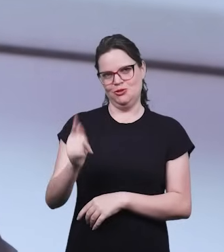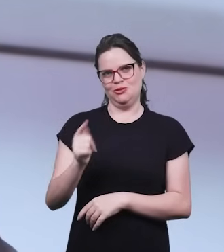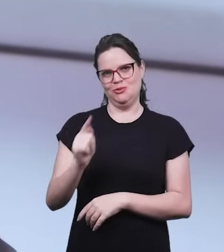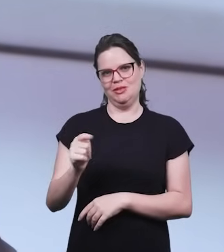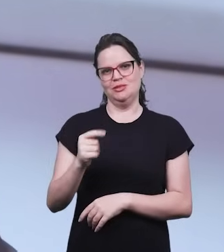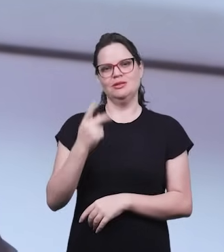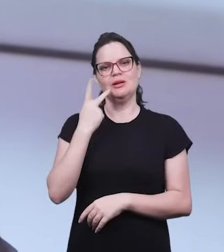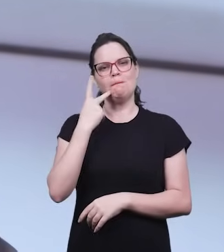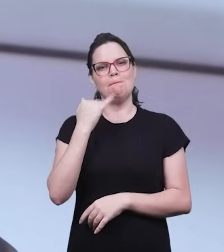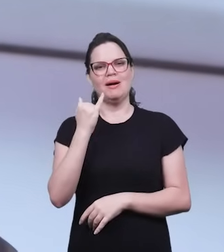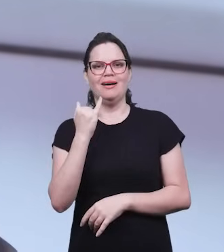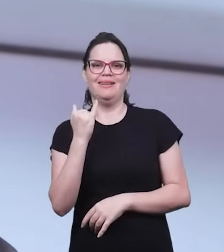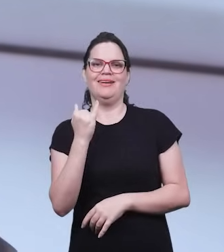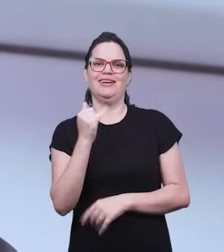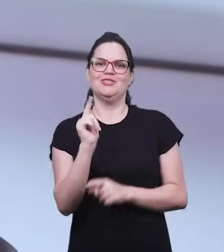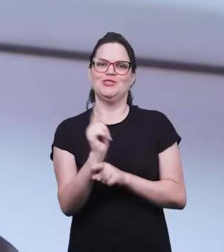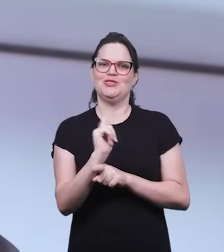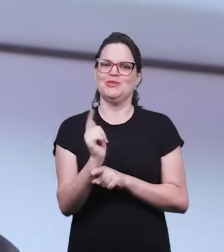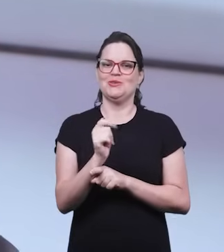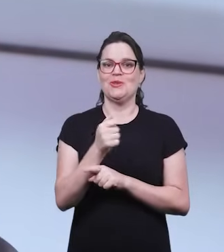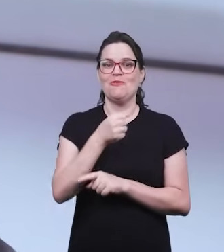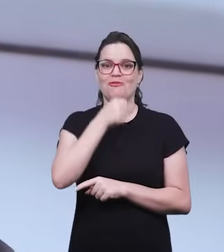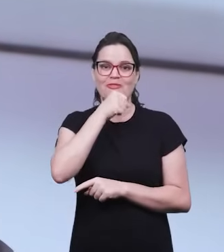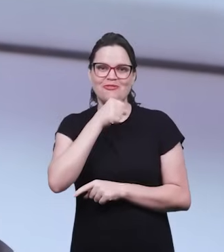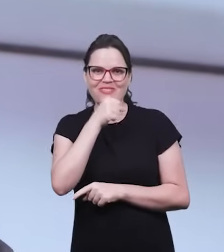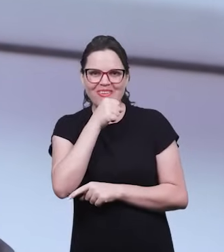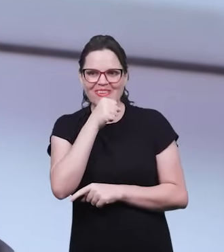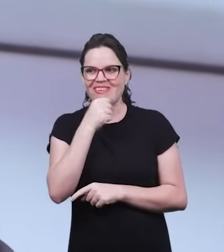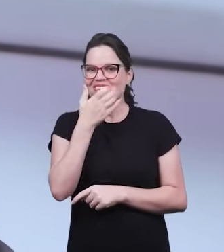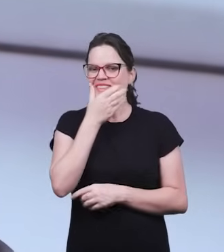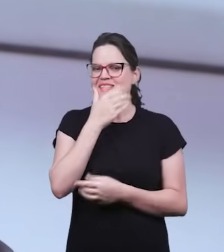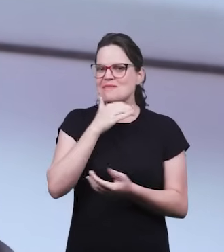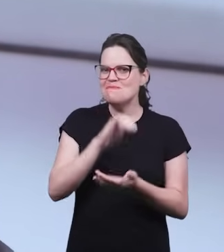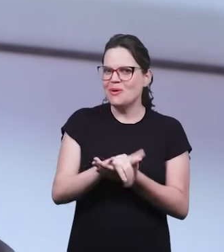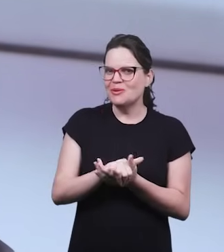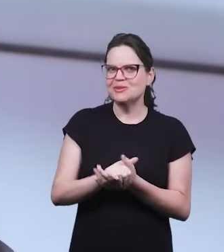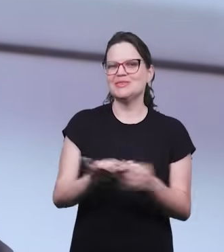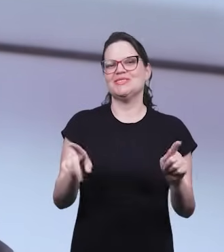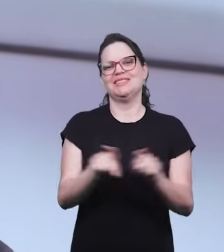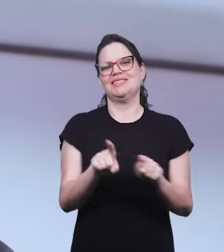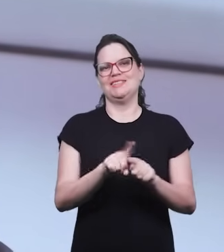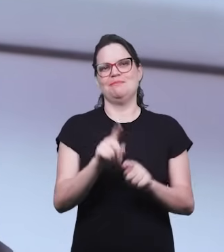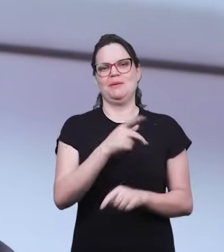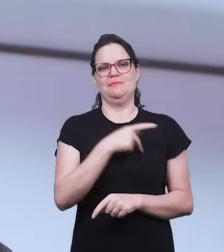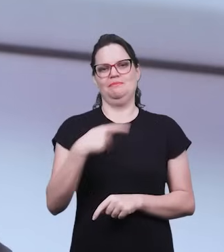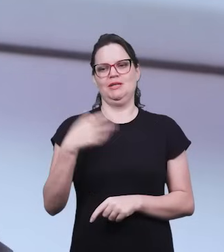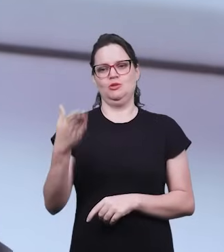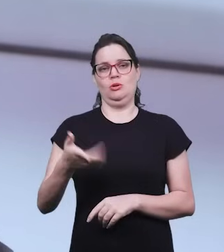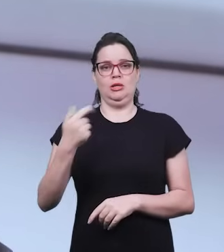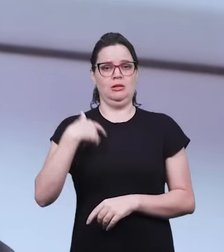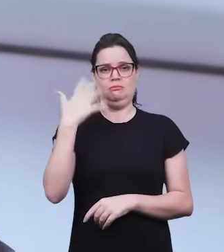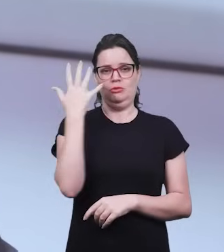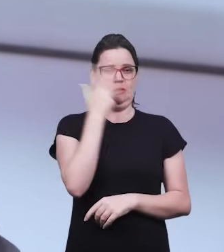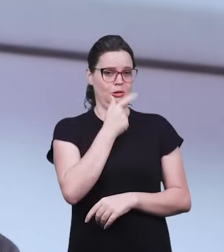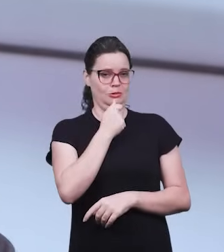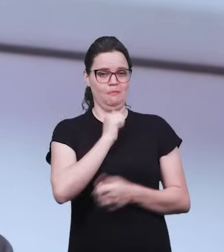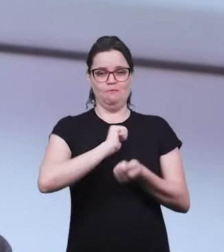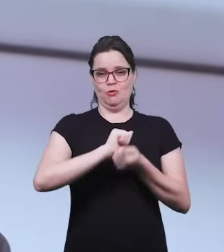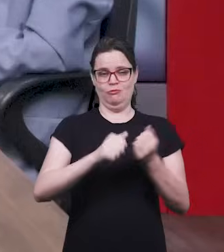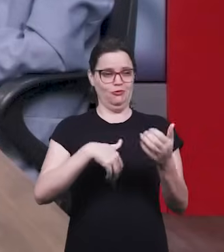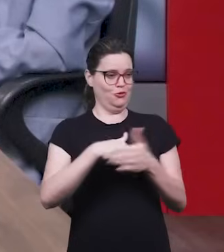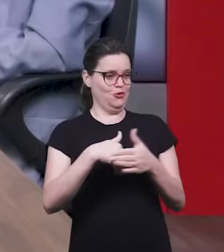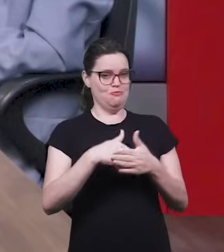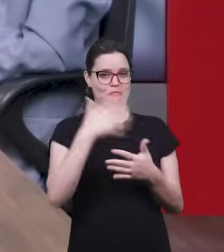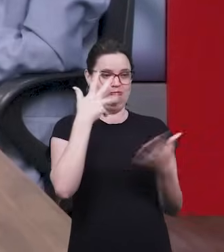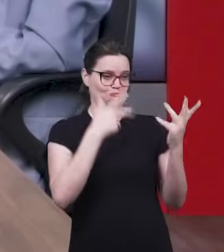é pai, gestor, avô, esposo, também conheceram um pouco do pastor, que é galã e jogador de futebol.